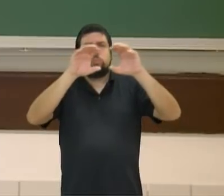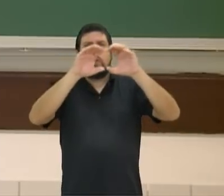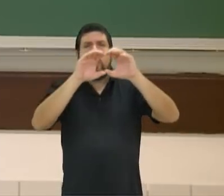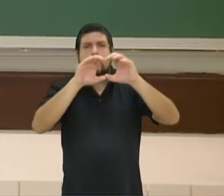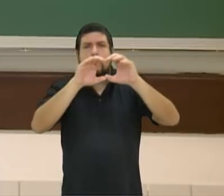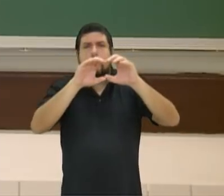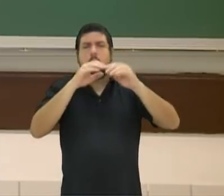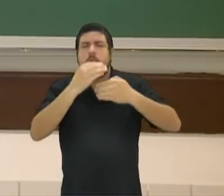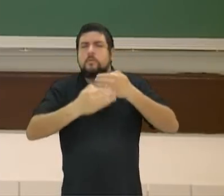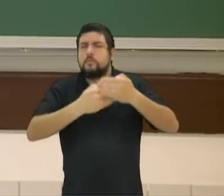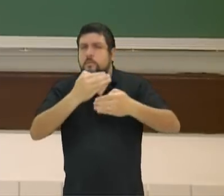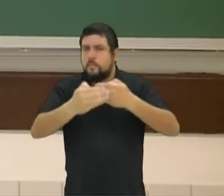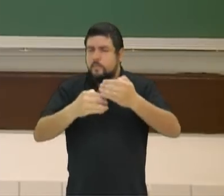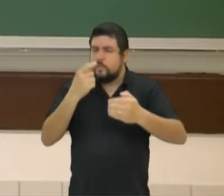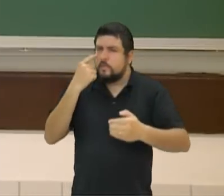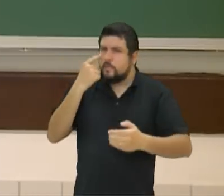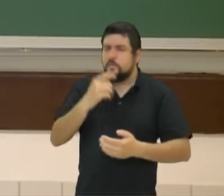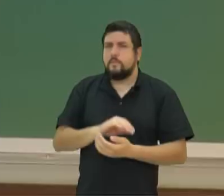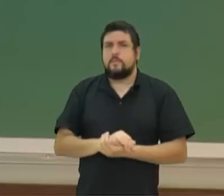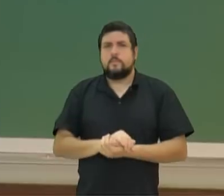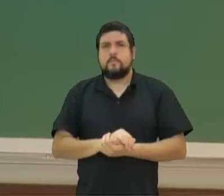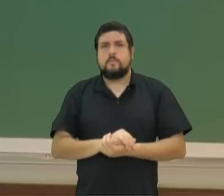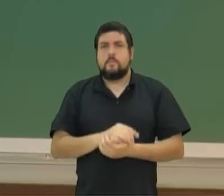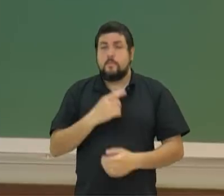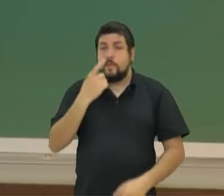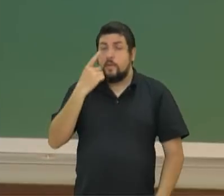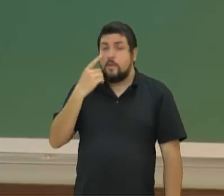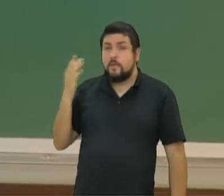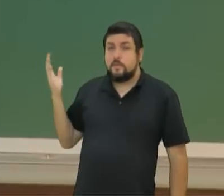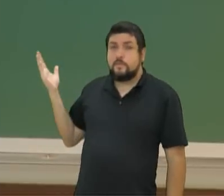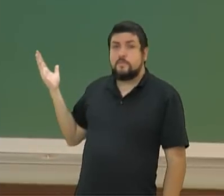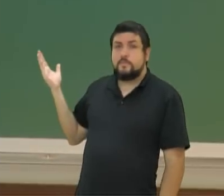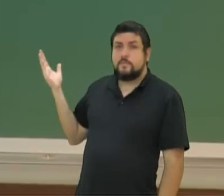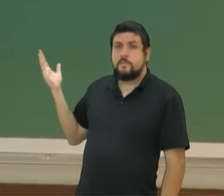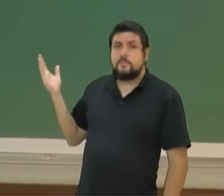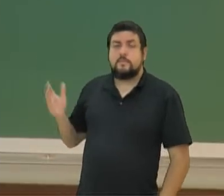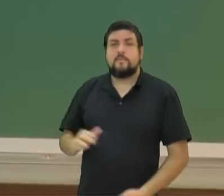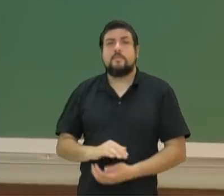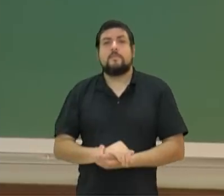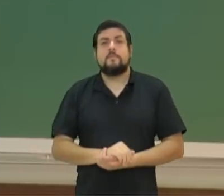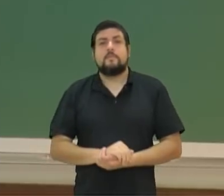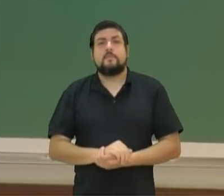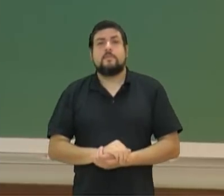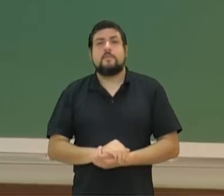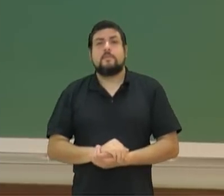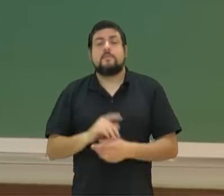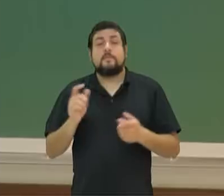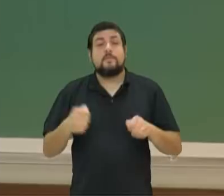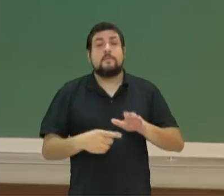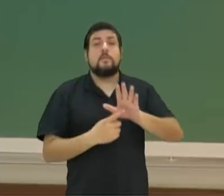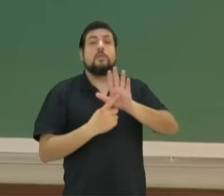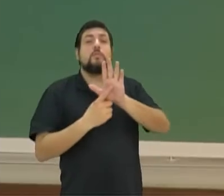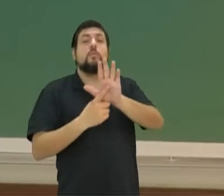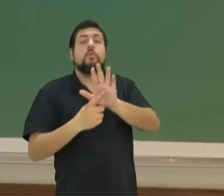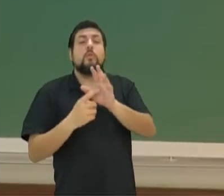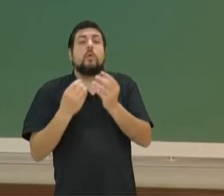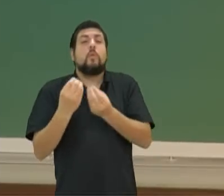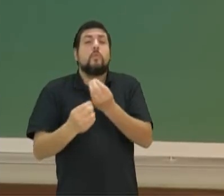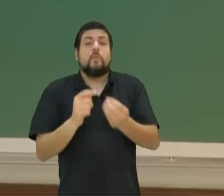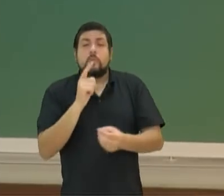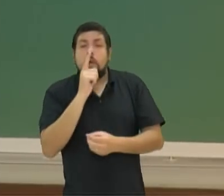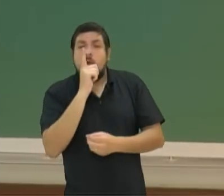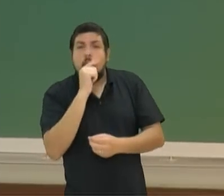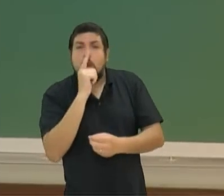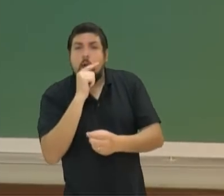que a gente já vai ver. Mas veja que interessante, a gente pode mostrar de onde surgiu a água. Ela pode vir